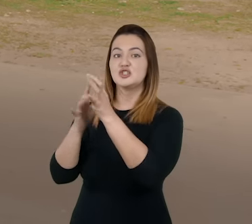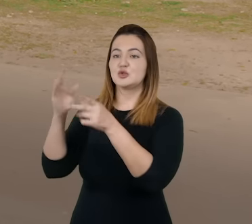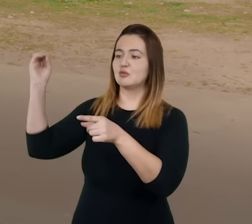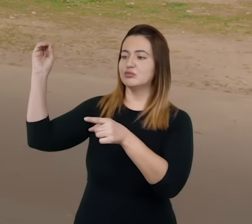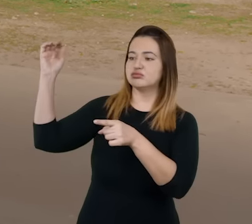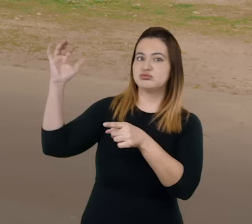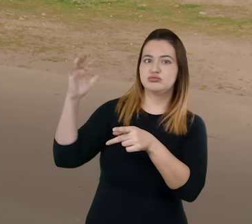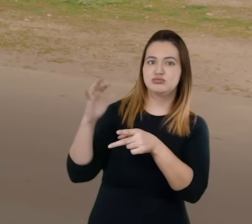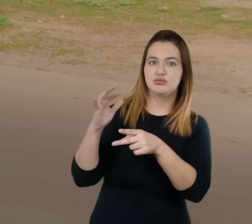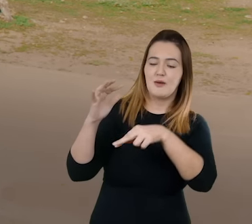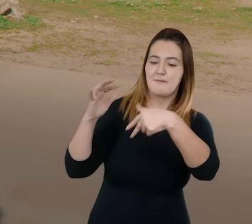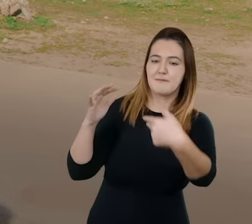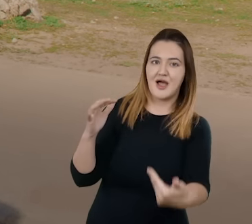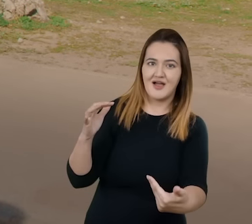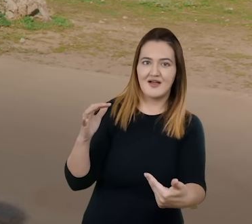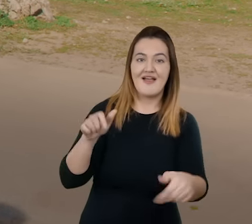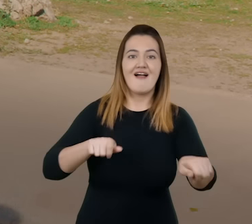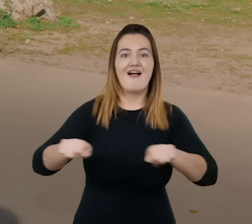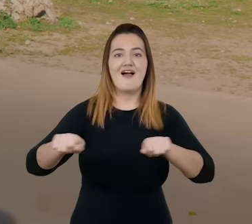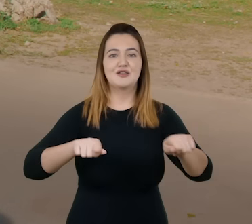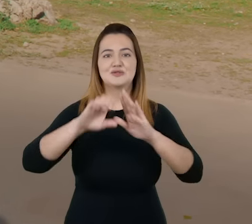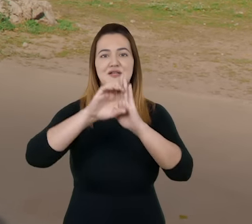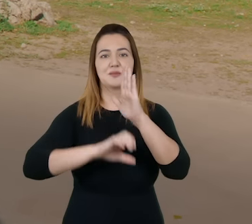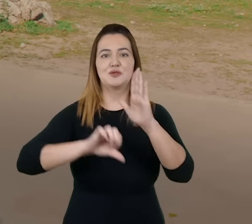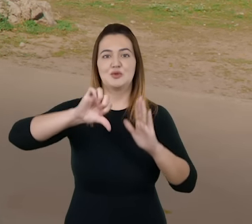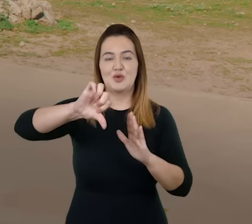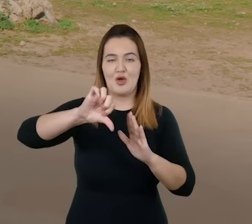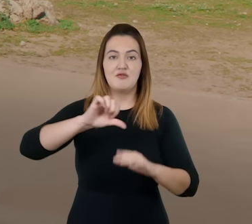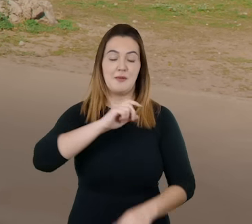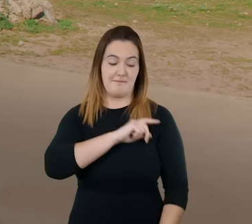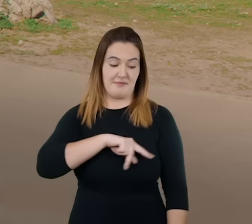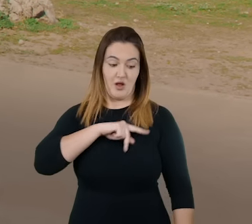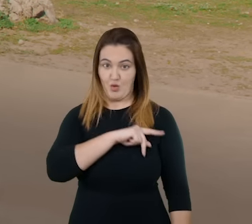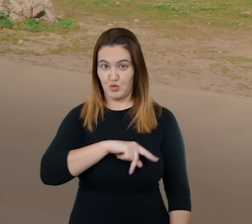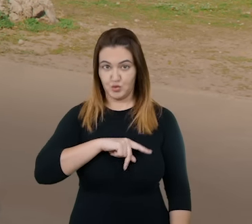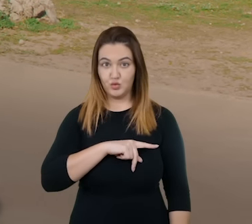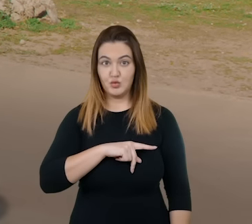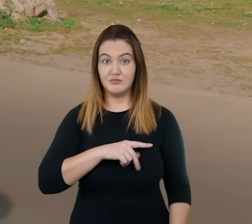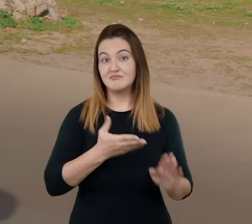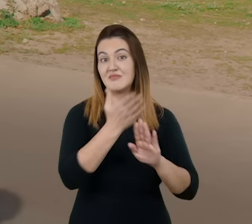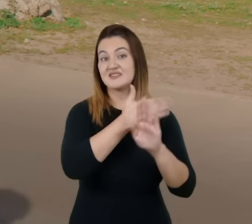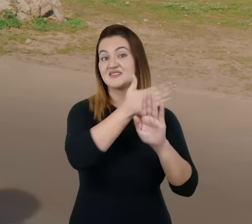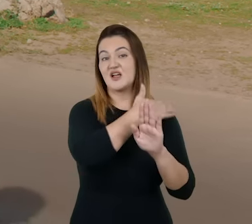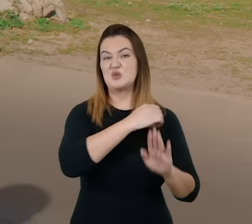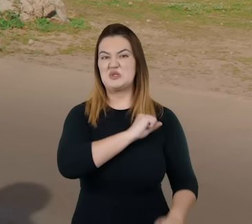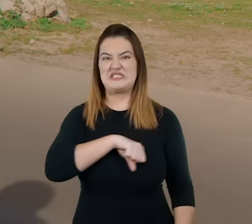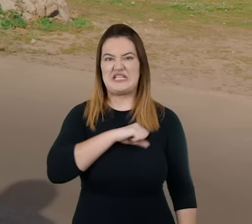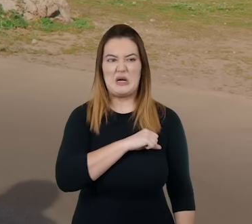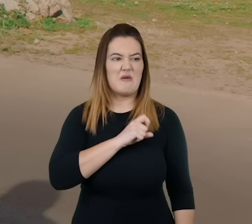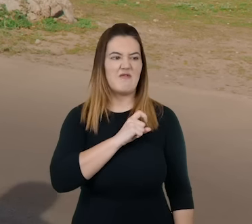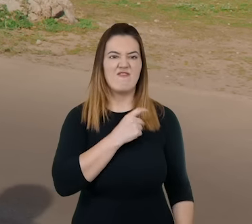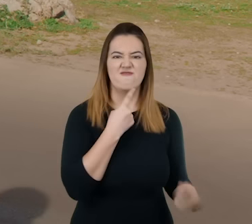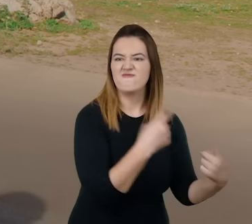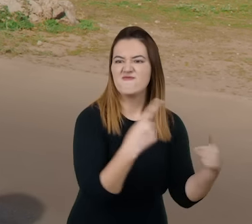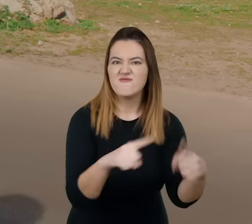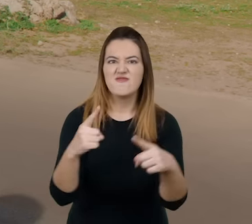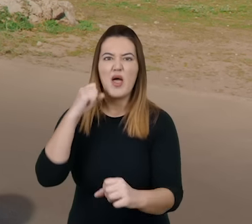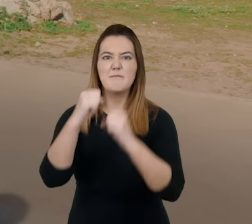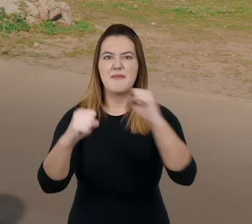Atos capítulo 9. Paulo de Tarso, antes Saulo, o perseguidor, saindo triunfante